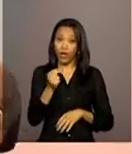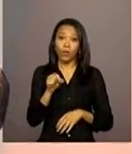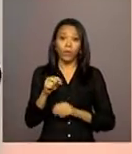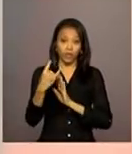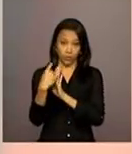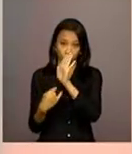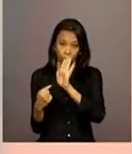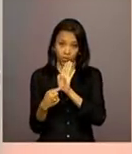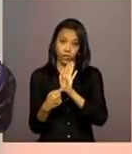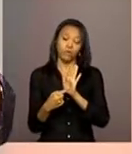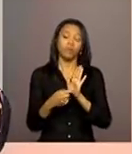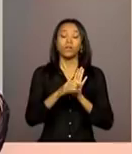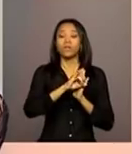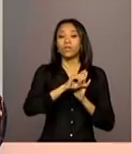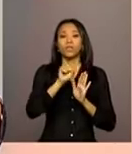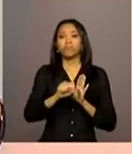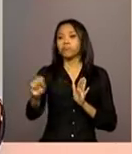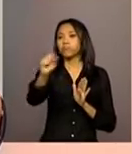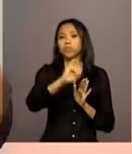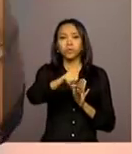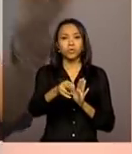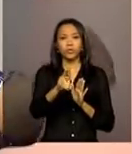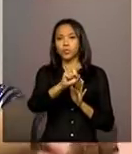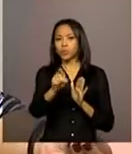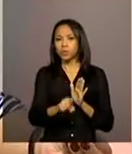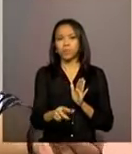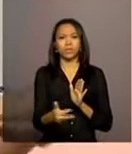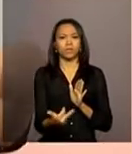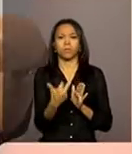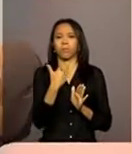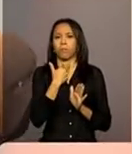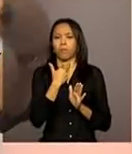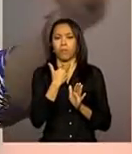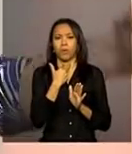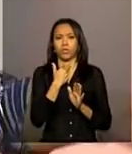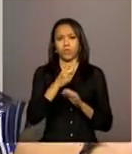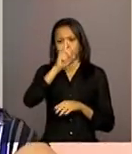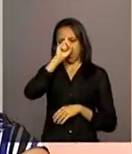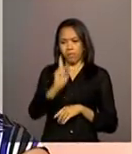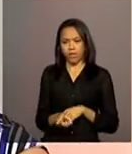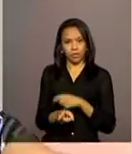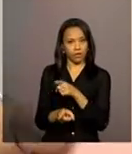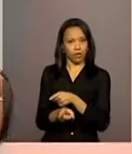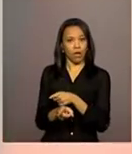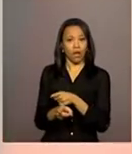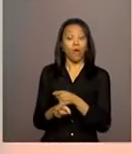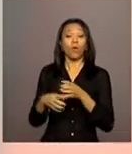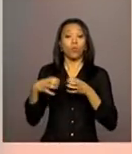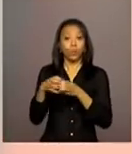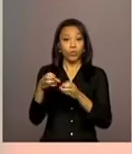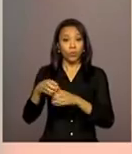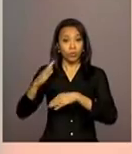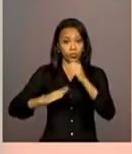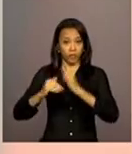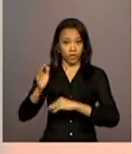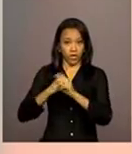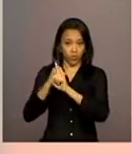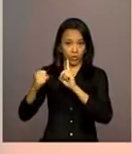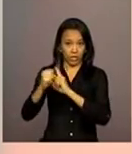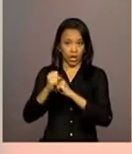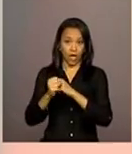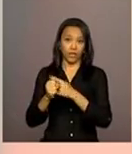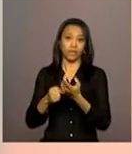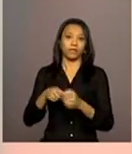Instância eh de Juizado pode impor a equipe da assistência eh tem para